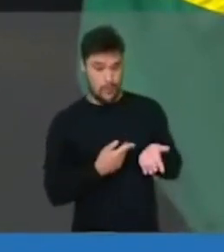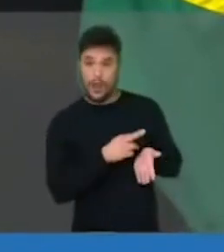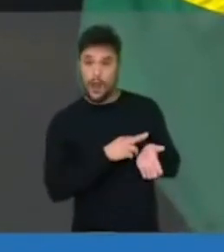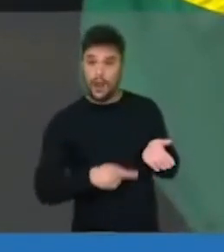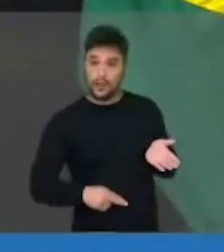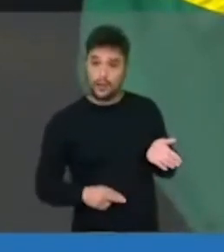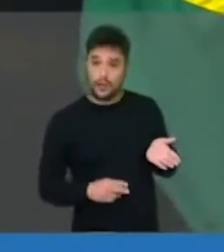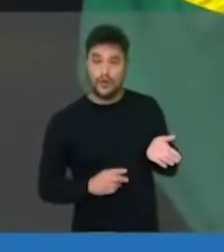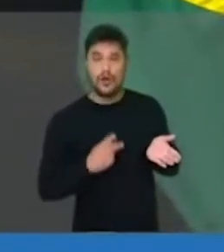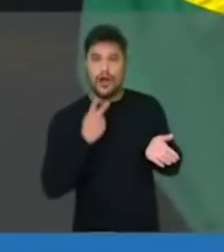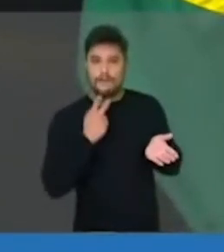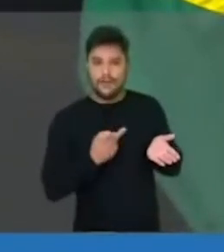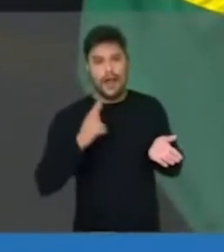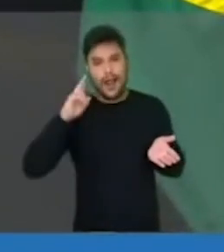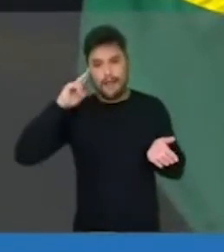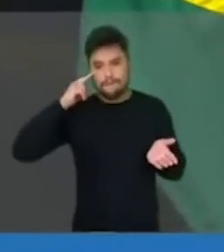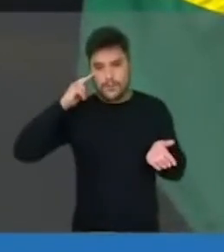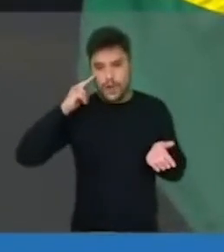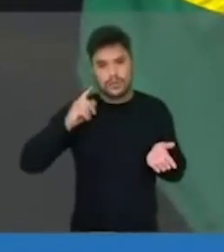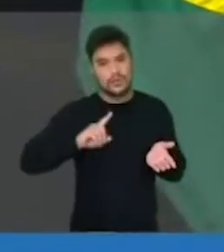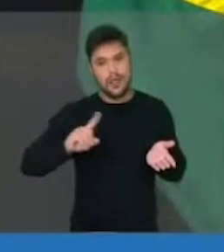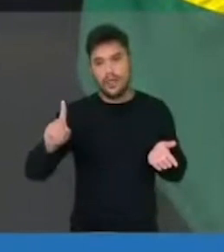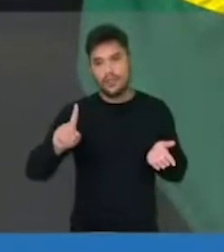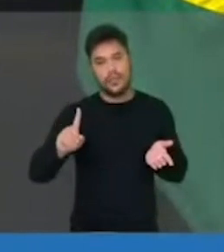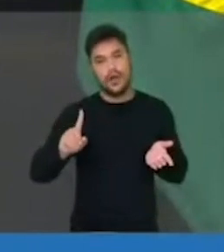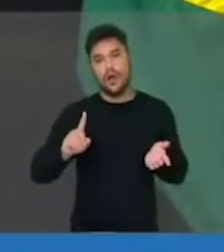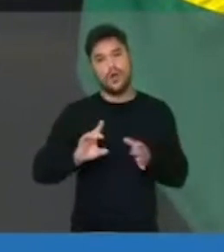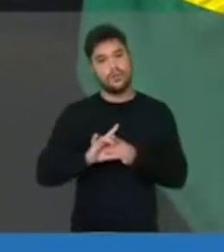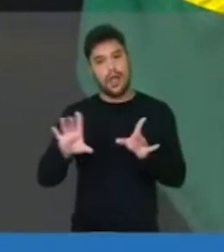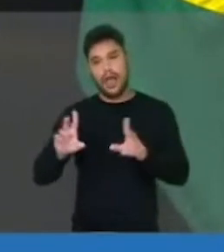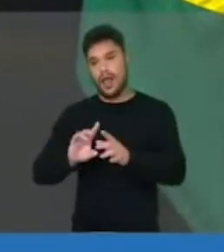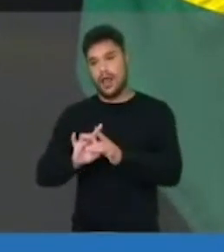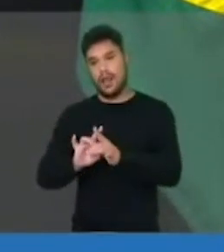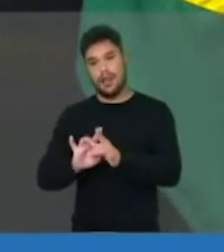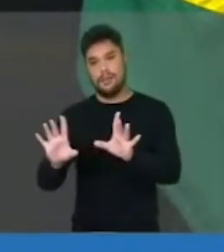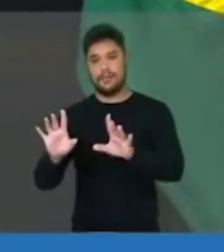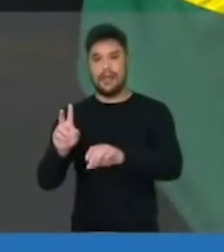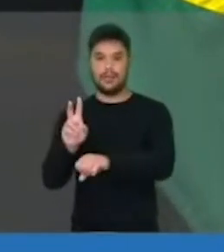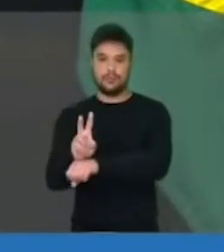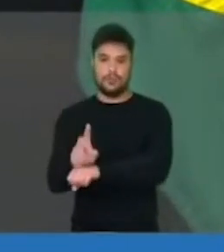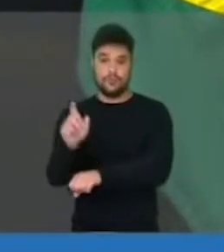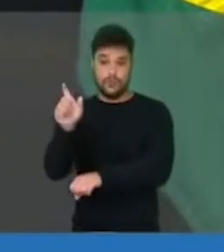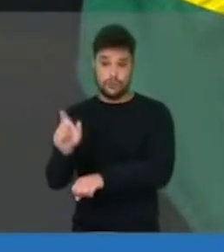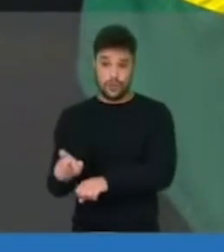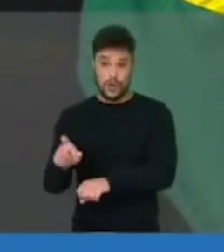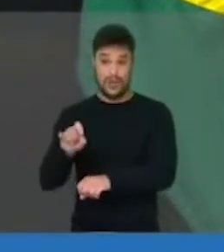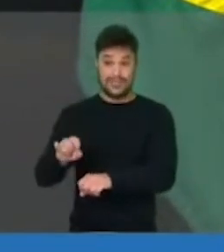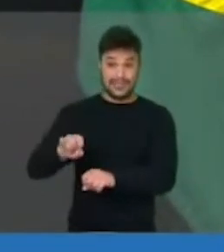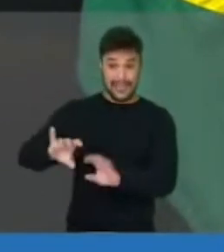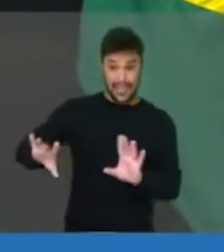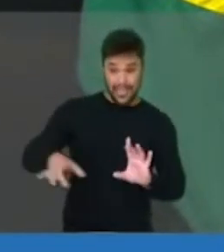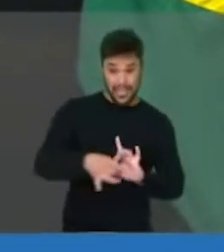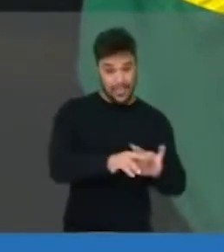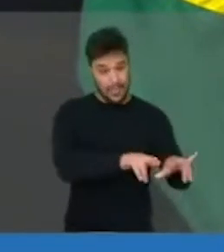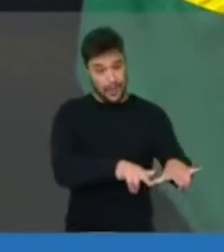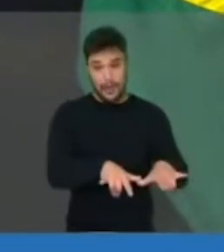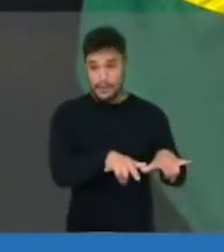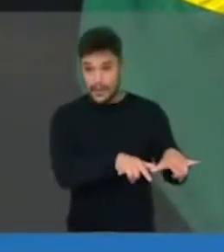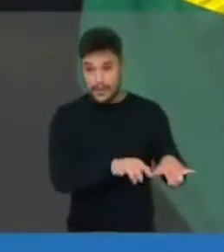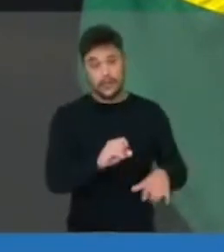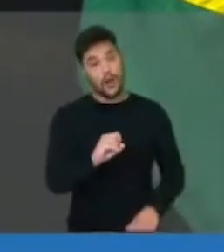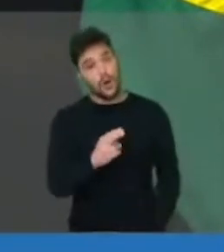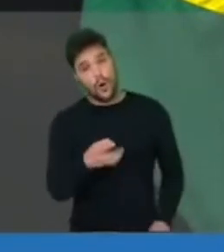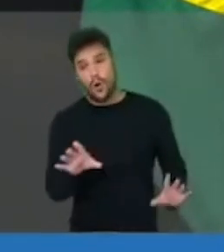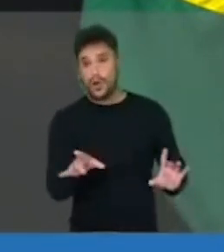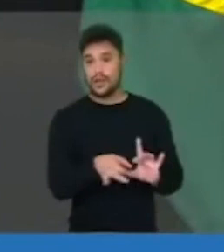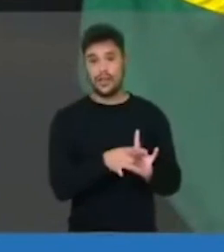prevê uma hipótese de se negar a liberdade provisória é se o sujeito for filhado à milícia ou se ele tiver ligado